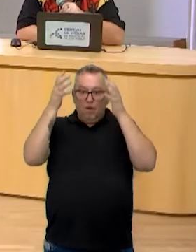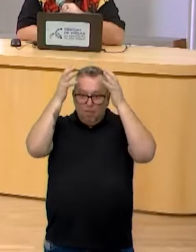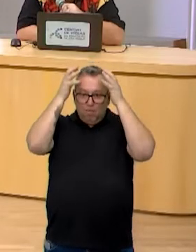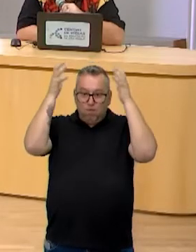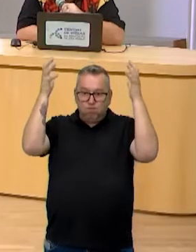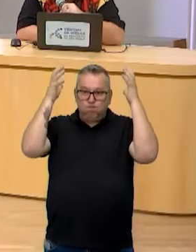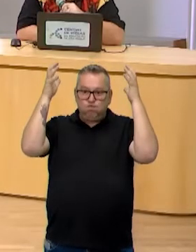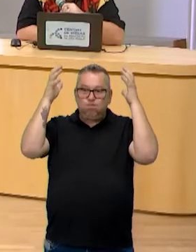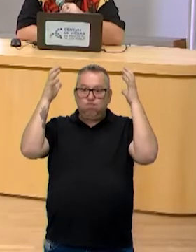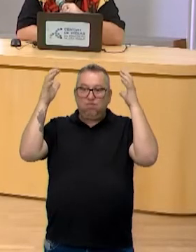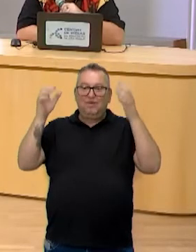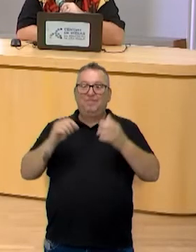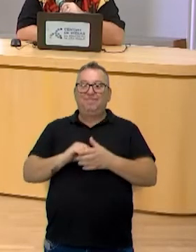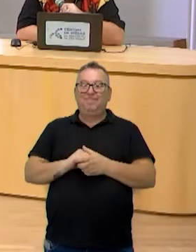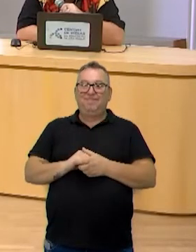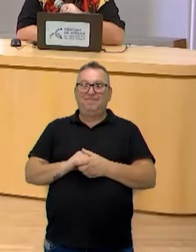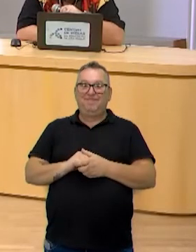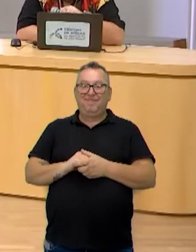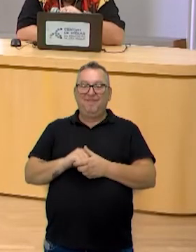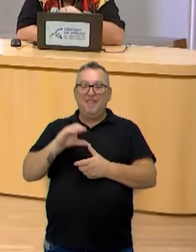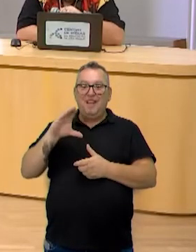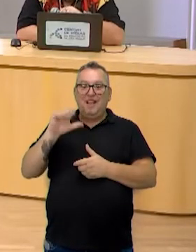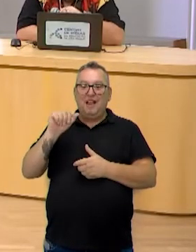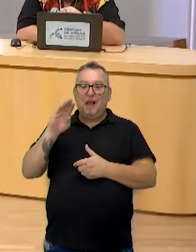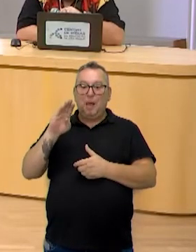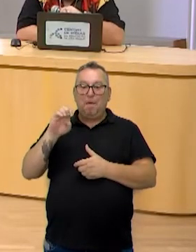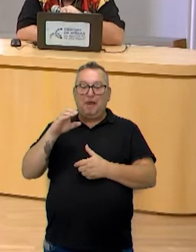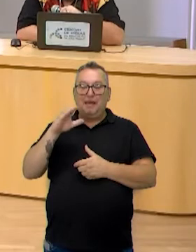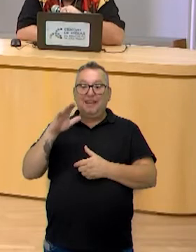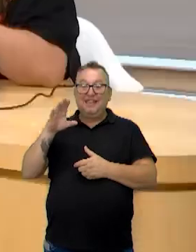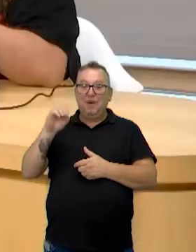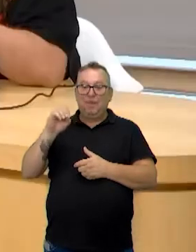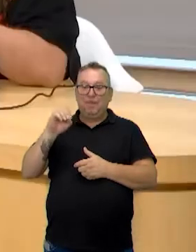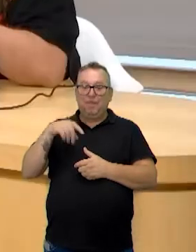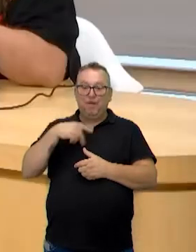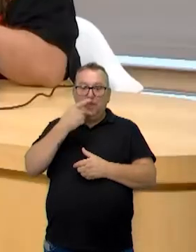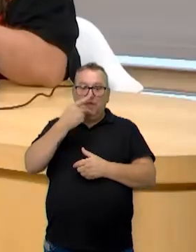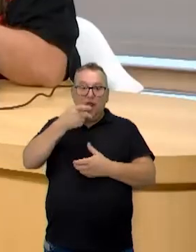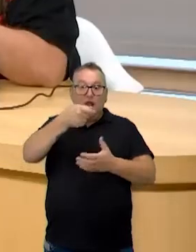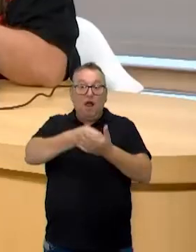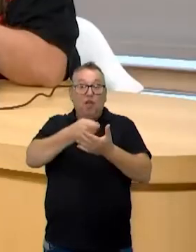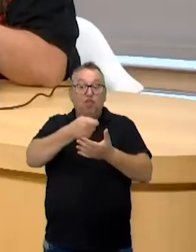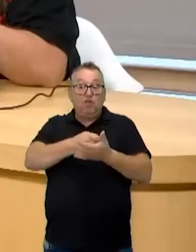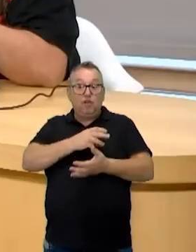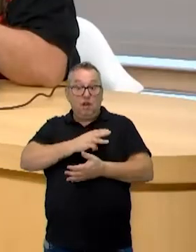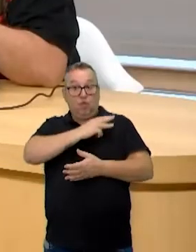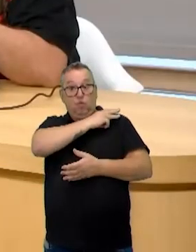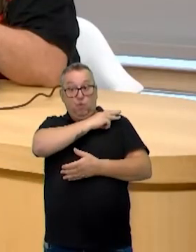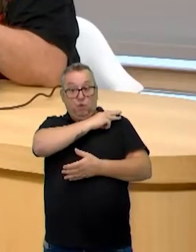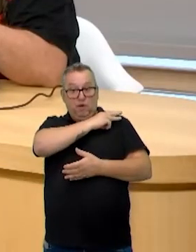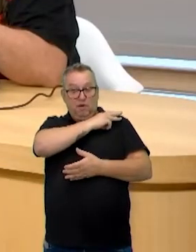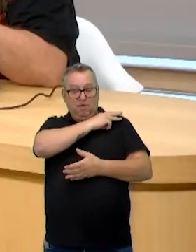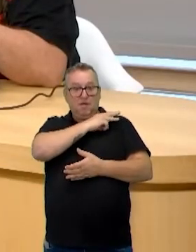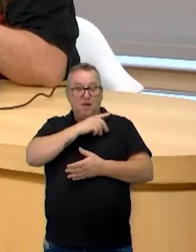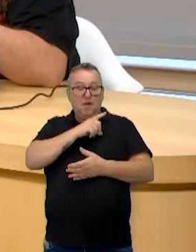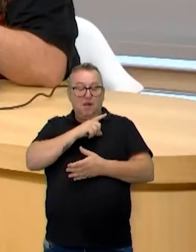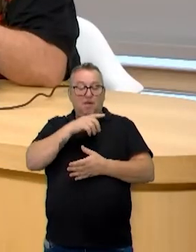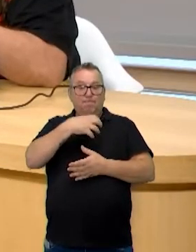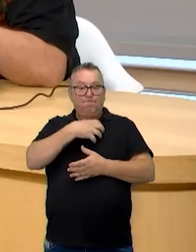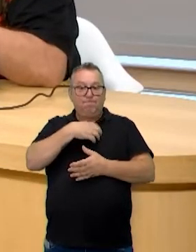cabeção, pertinho. A gente fala muitas vezes que ditadura é um regime de exceção, não é